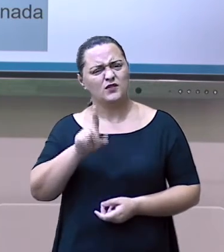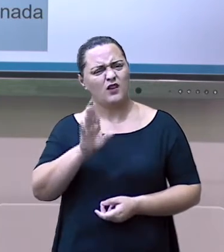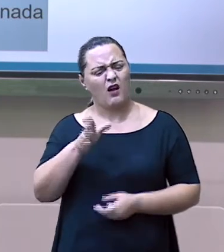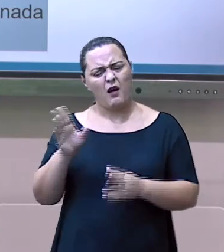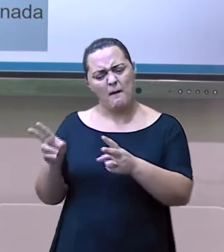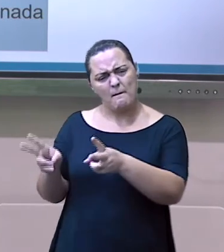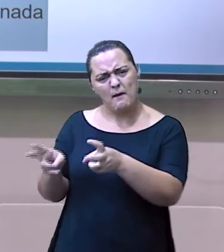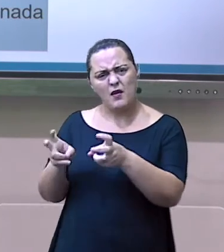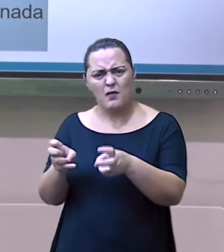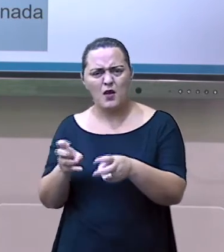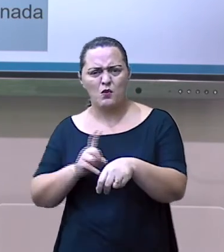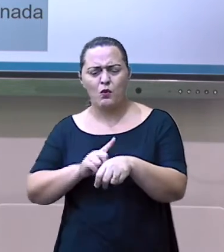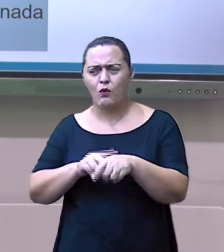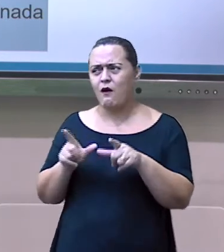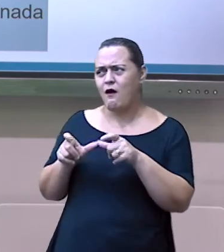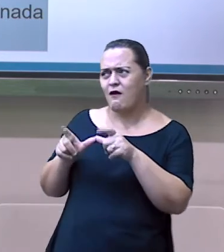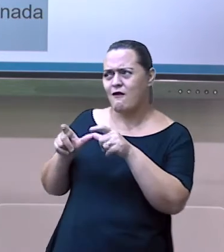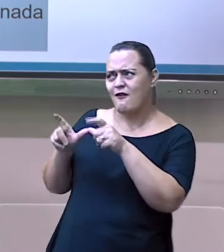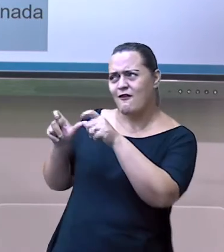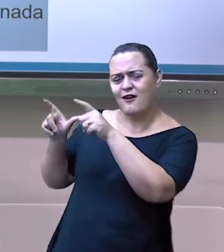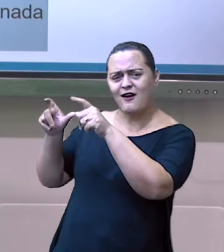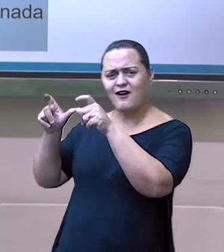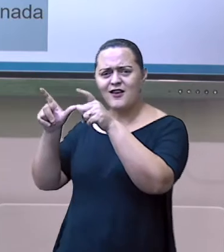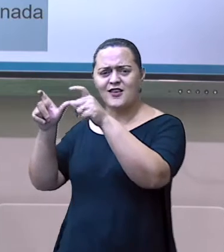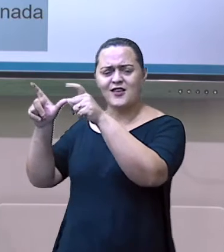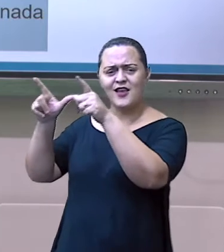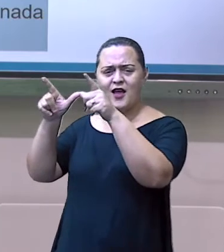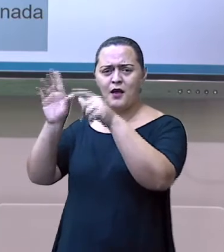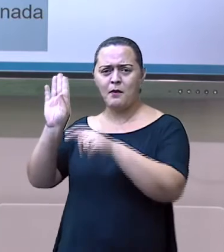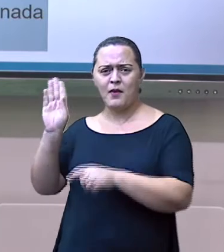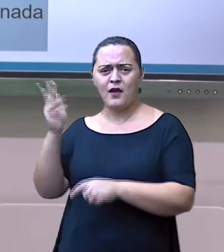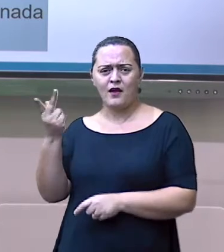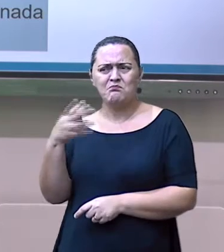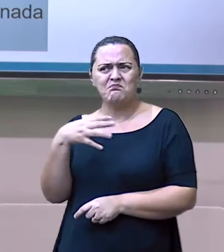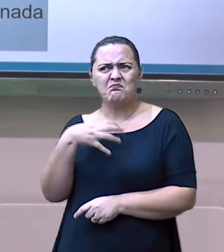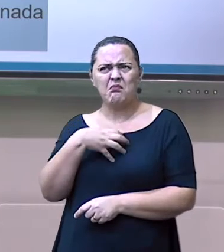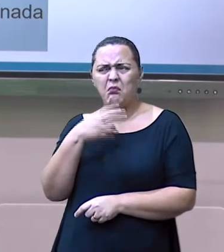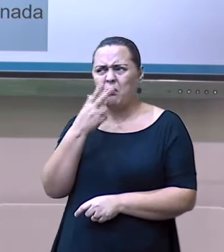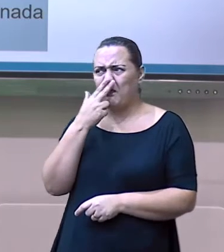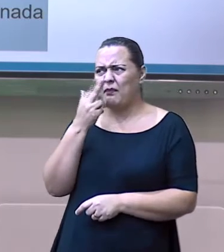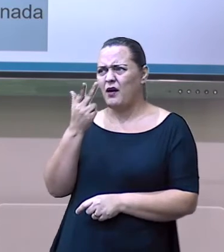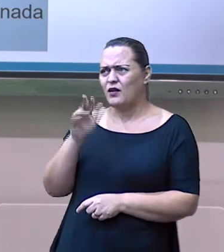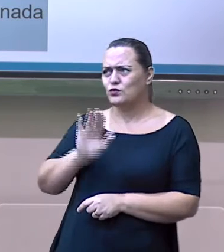para BH que você tem a sensação de estar subindo?